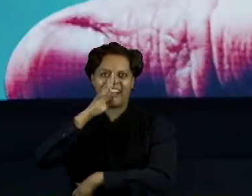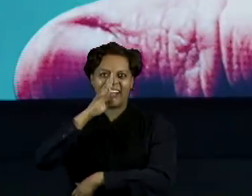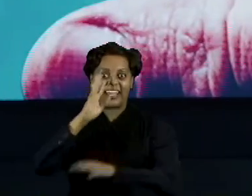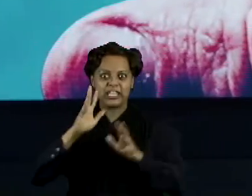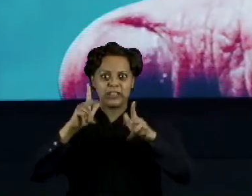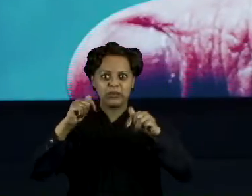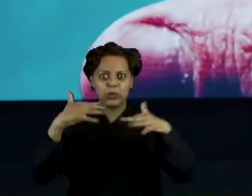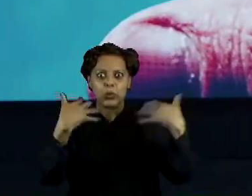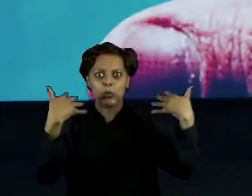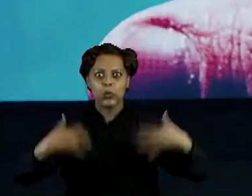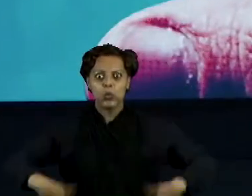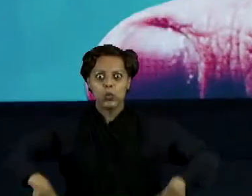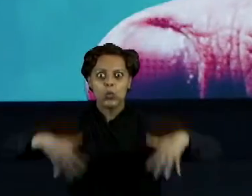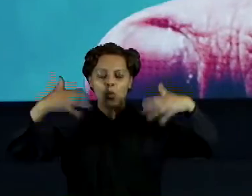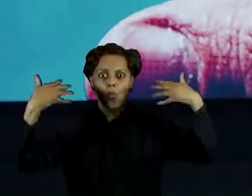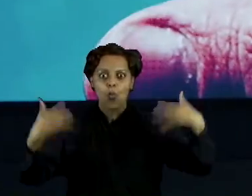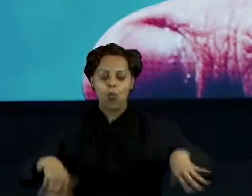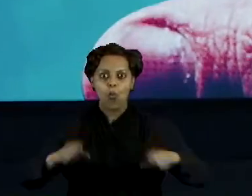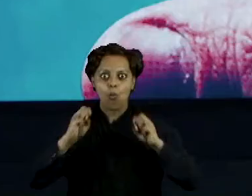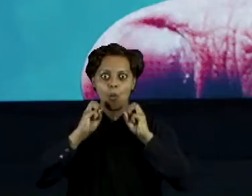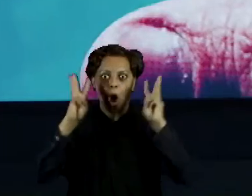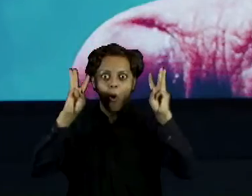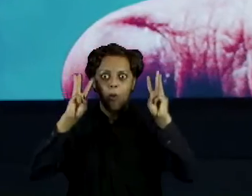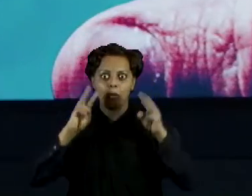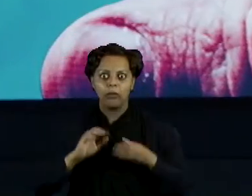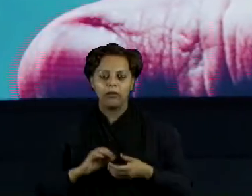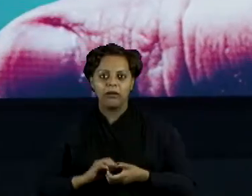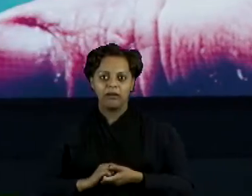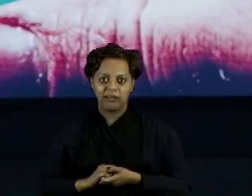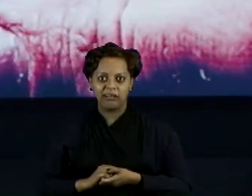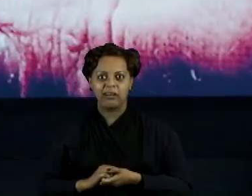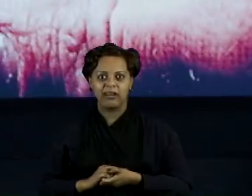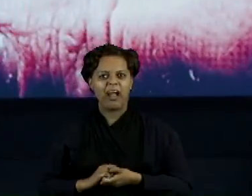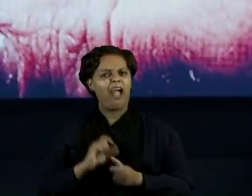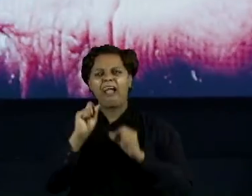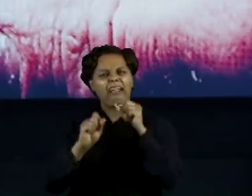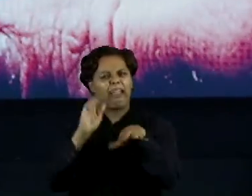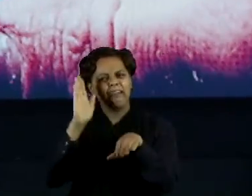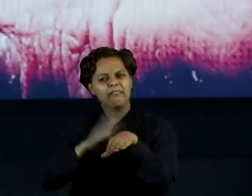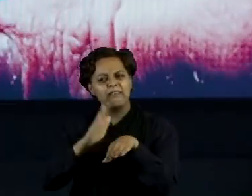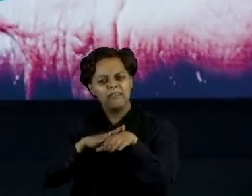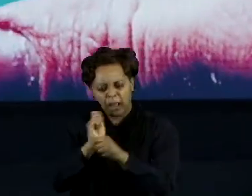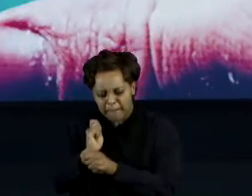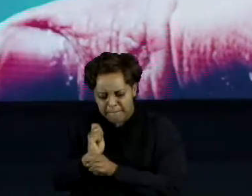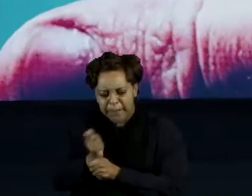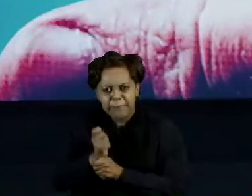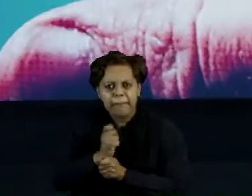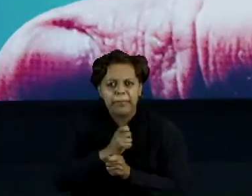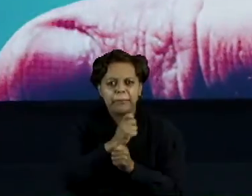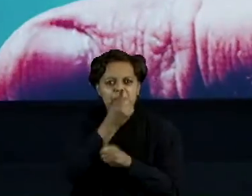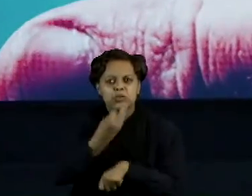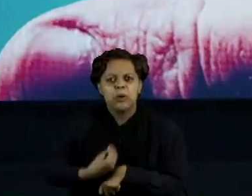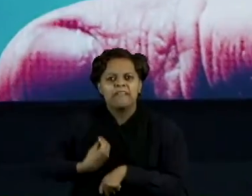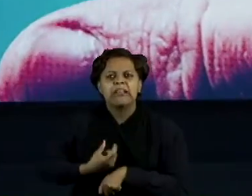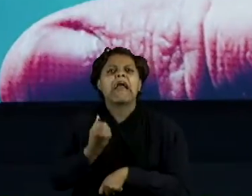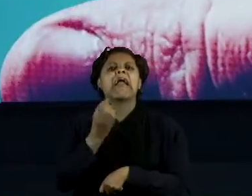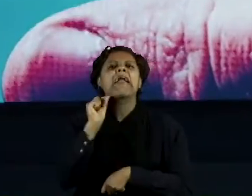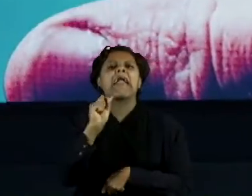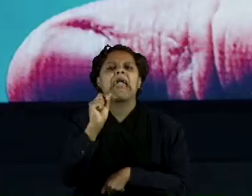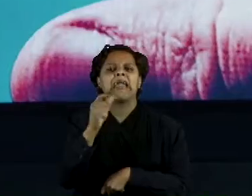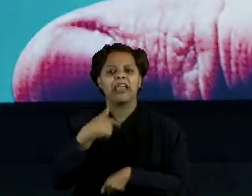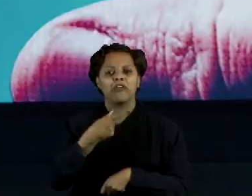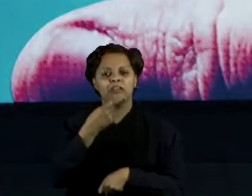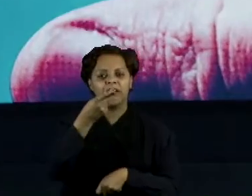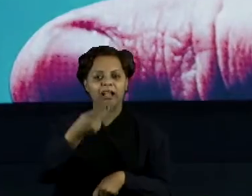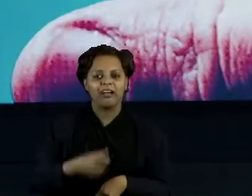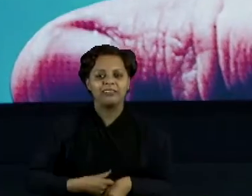dizer: uau, quem te fez? Você vai dizer: o